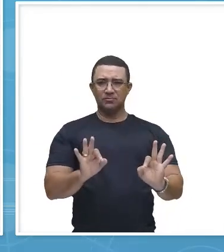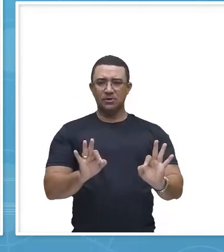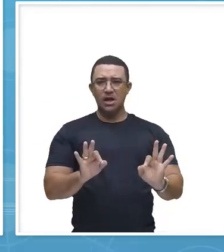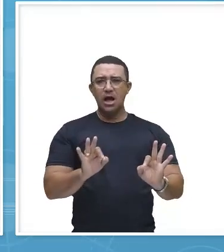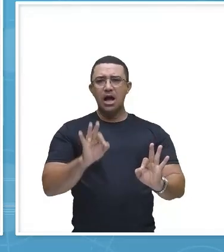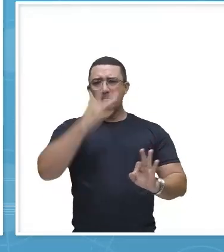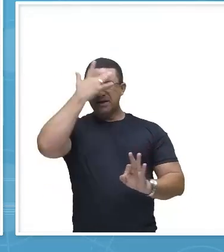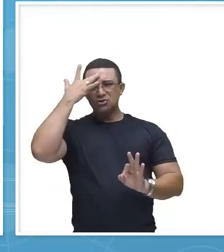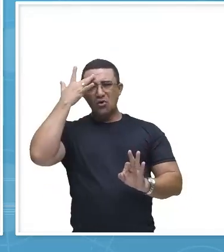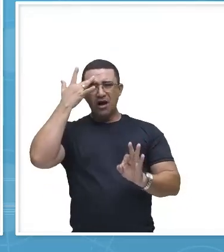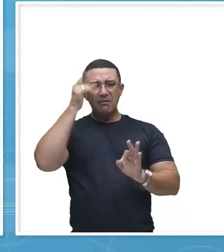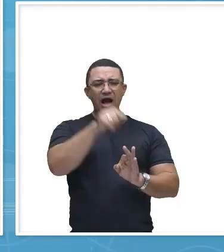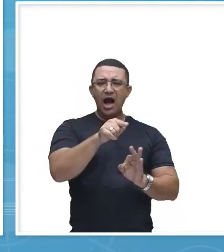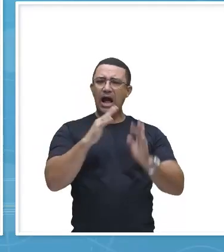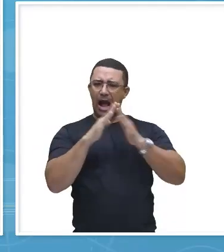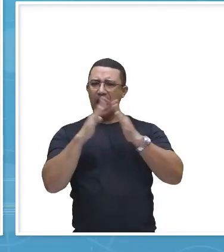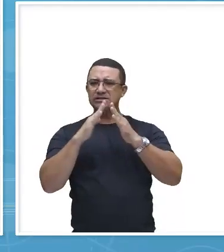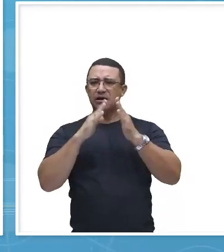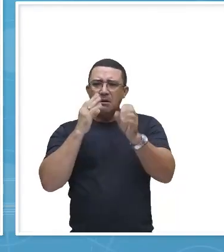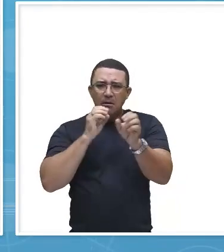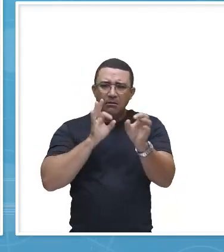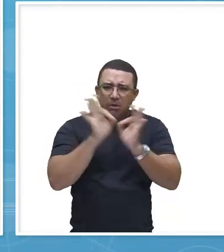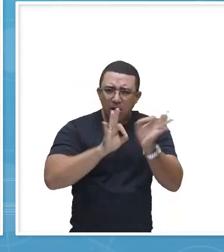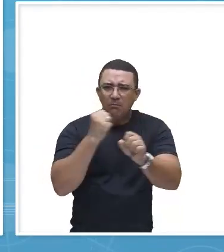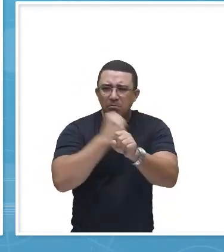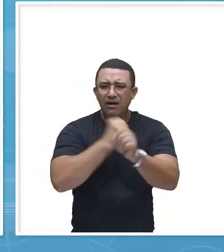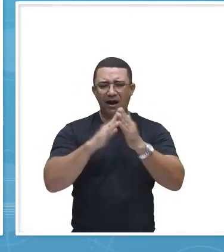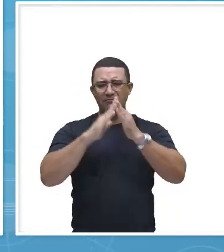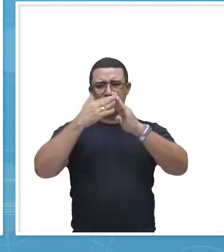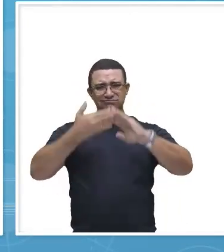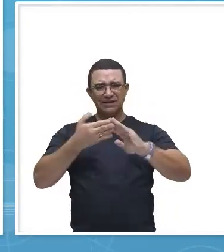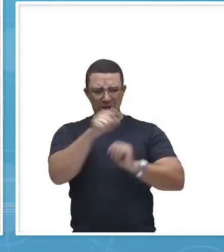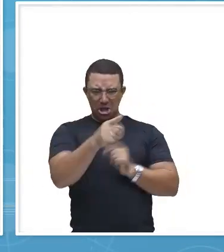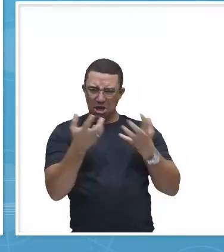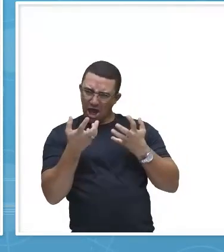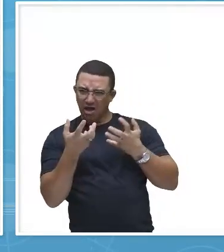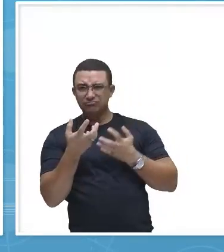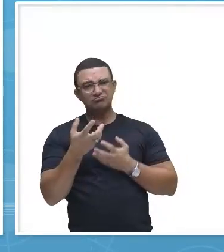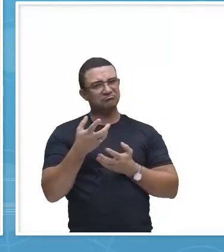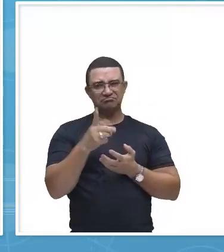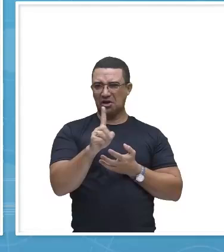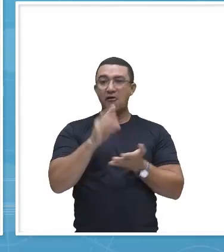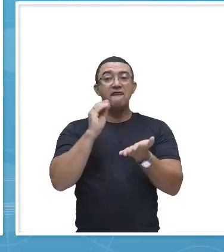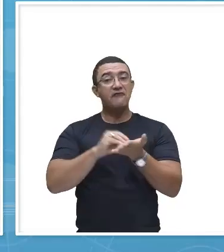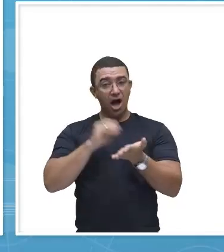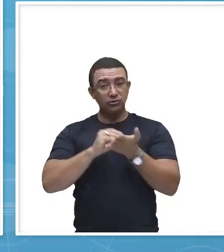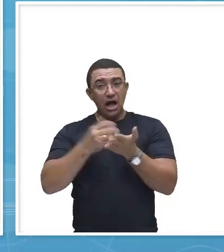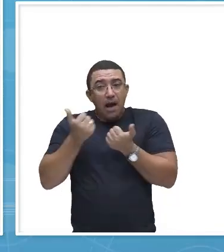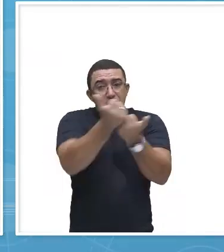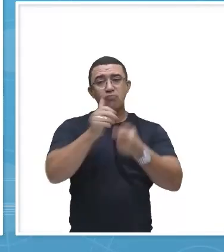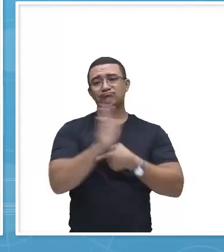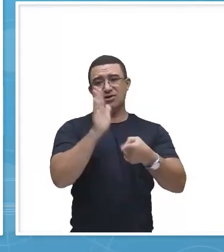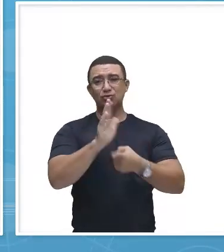falta de moradia mesmo. Quando a gente fala de falta de moradia, é falta de política pública, falta do Estado, muitas vezes,